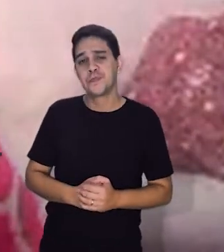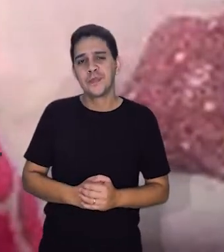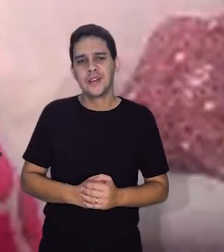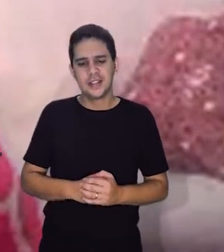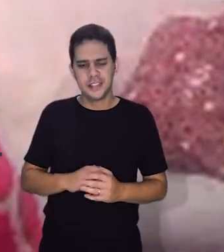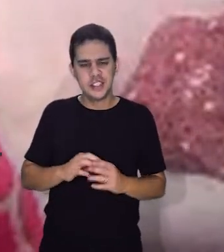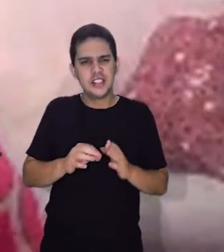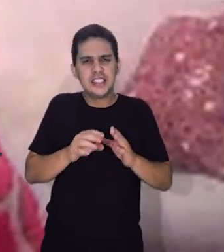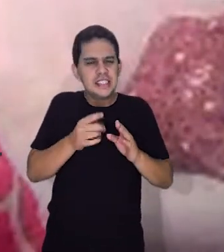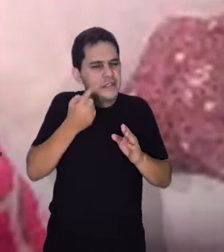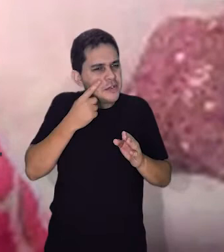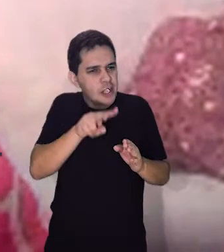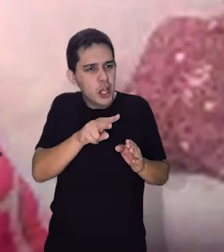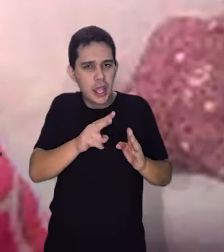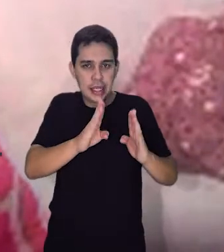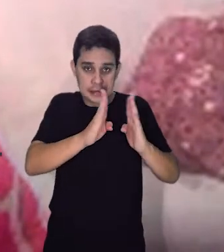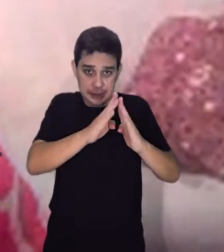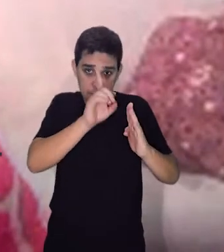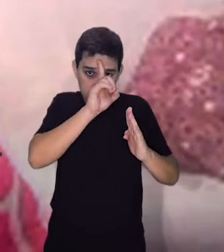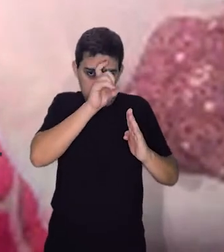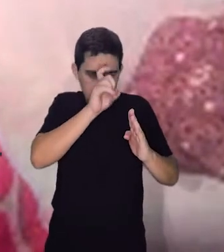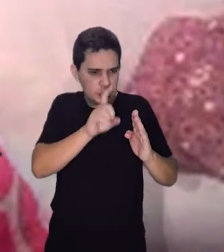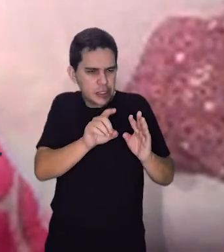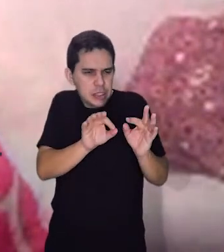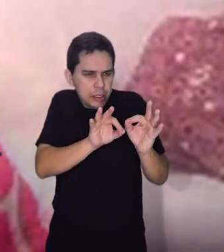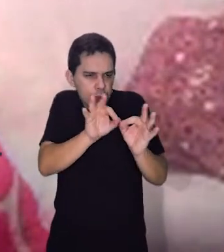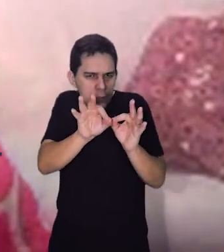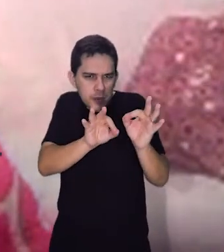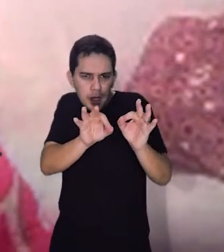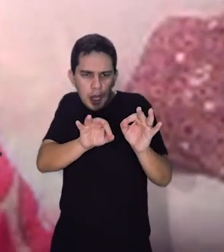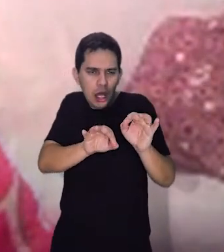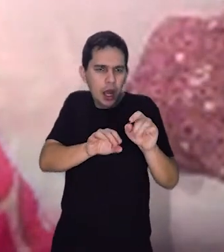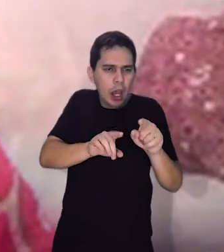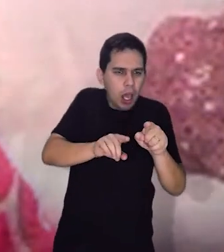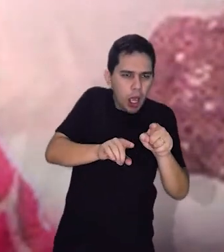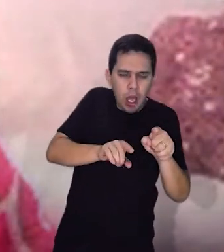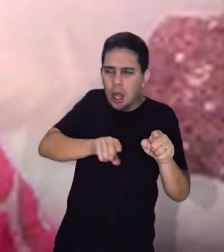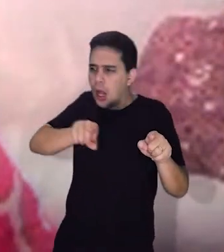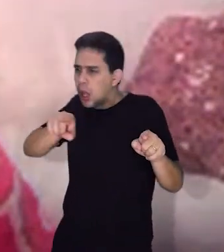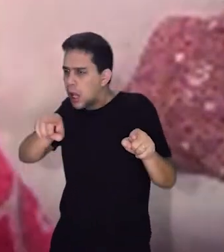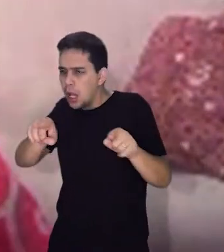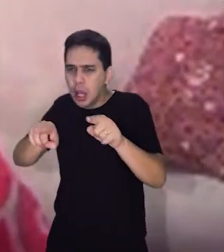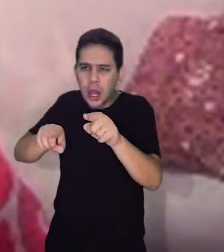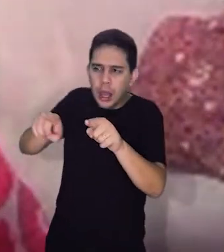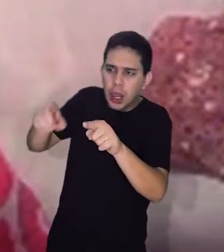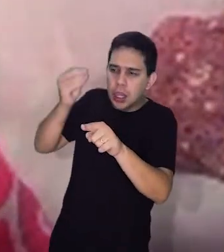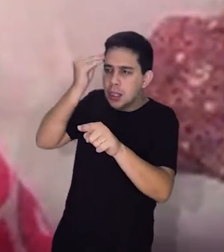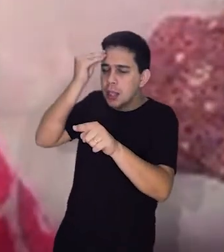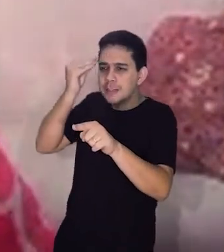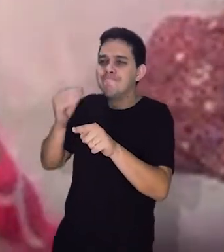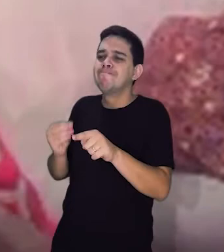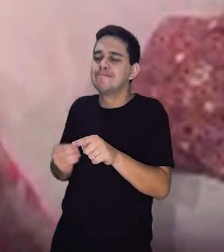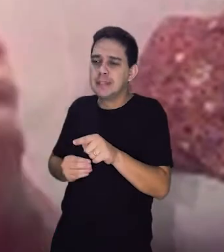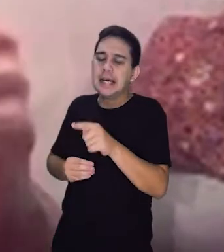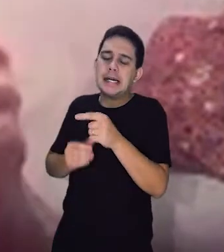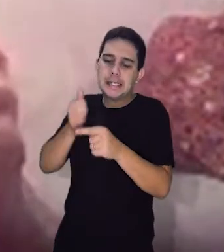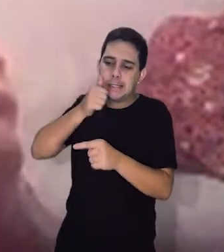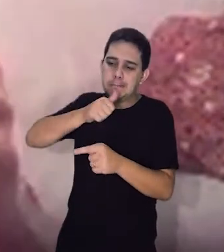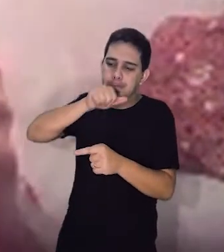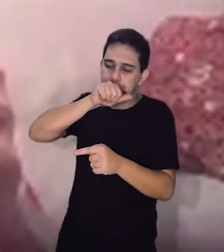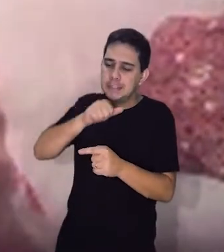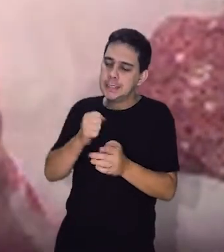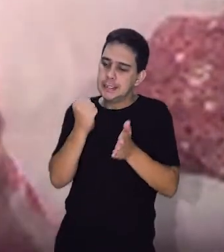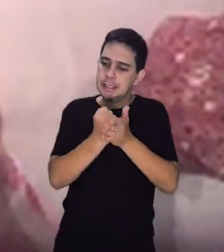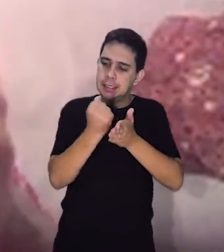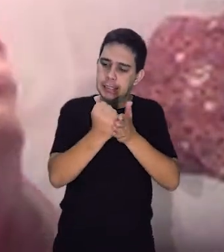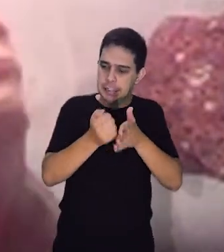esse mapeamento do funcionamento das unidades interligadas, que muitas vezes a mãe não registra porque o pai não estava e ela estava